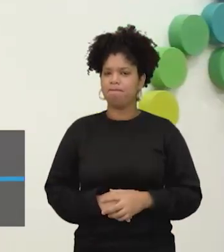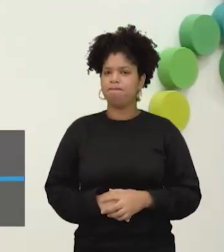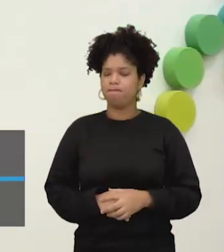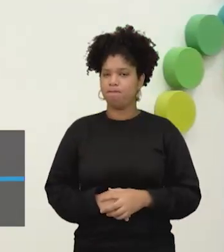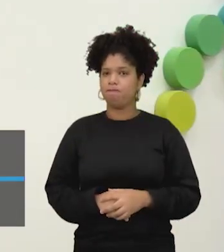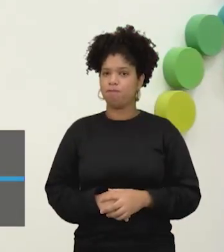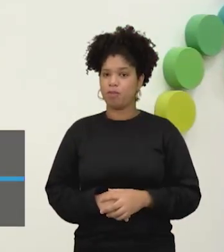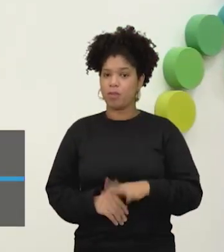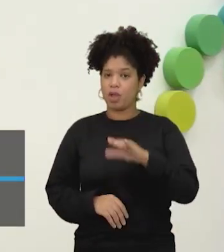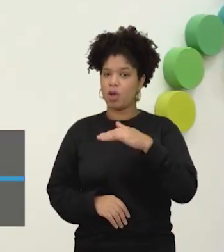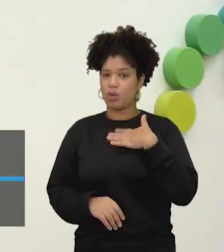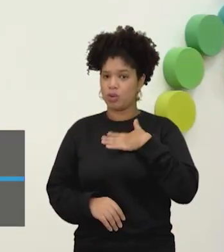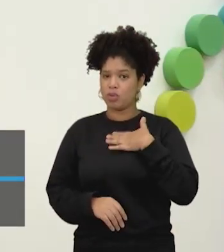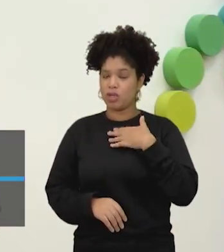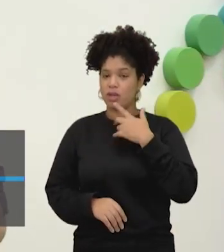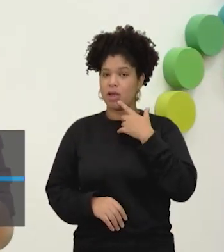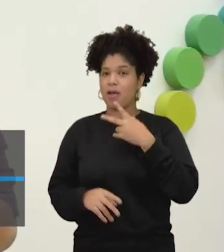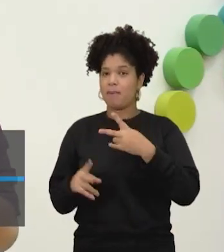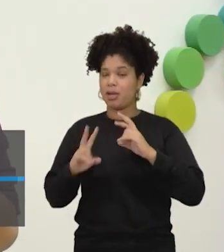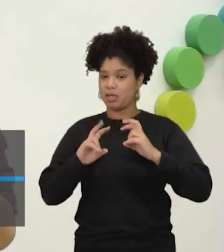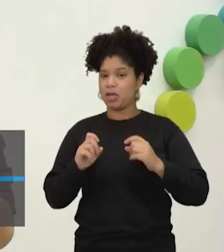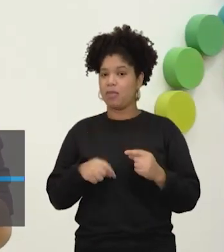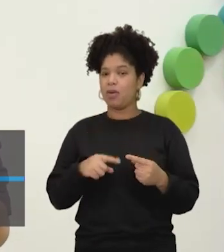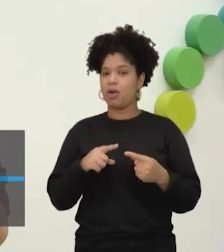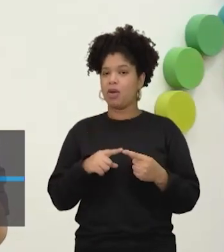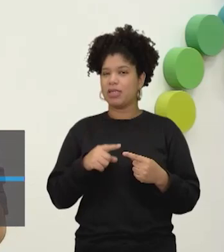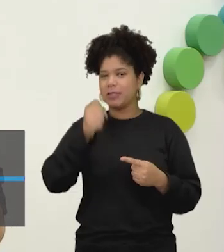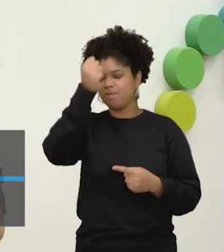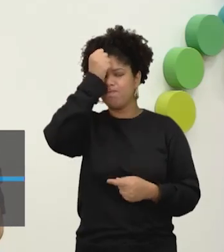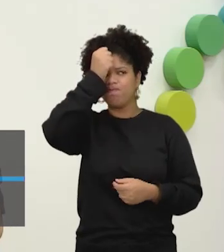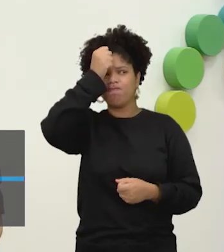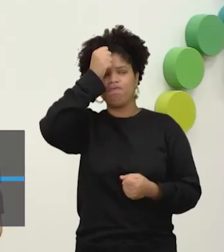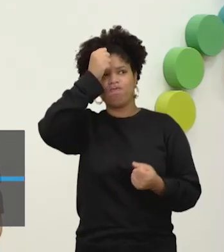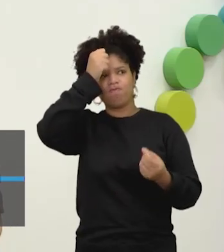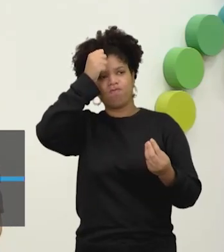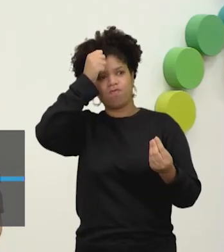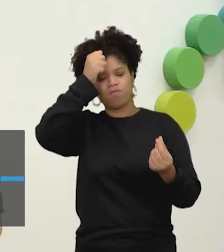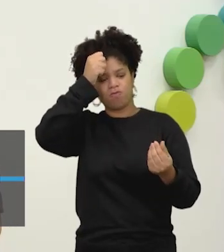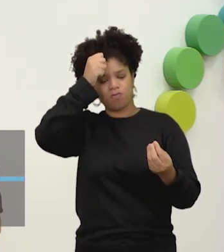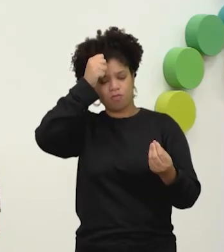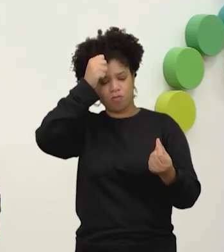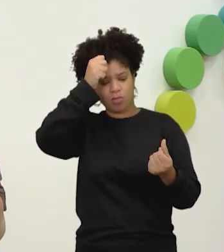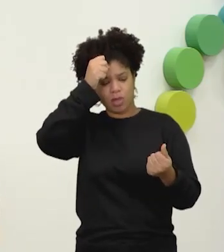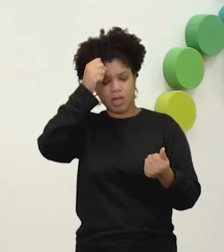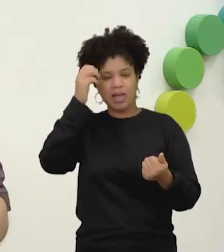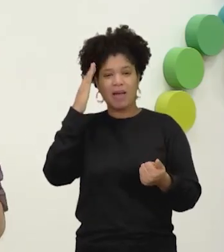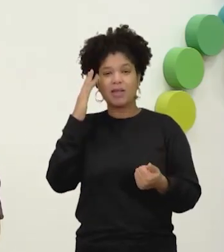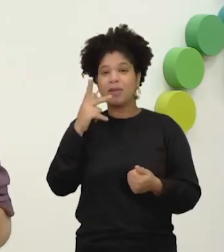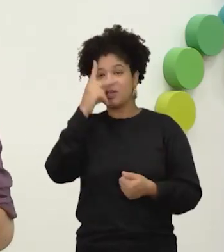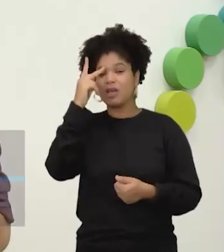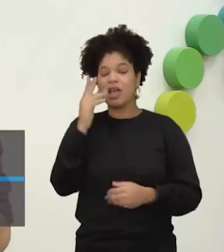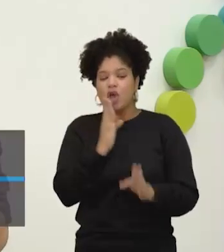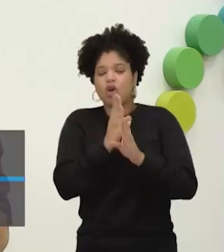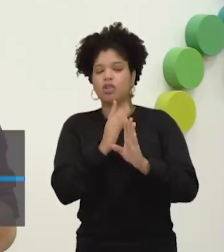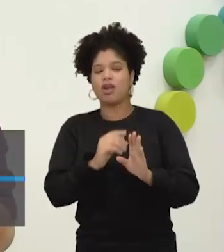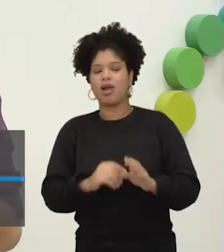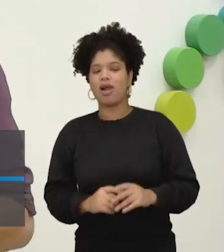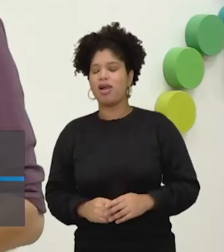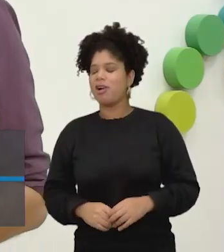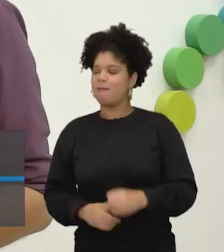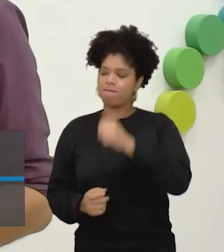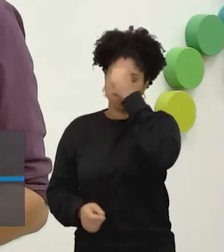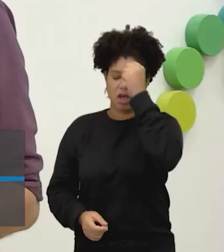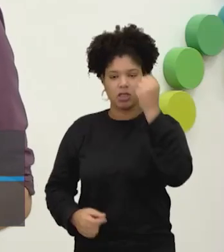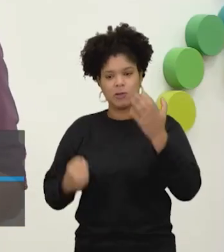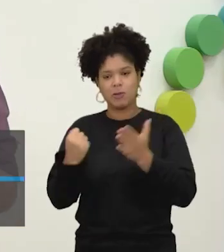poema, eu achei bem legal. Eu percebo nesse poema um arrependimento de quem, sei lá, foi pego. Eu também pensei